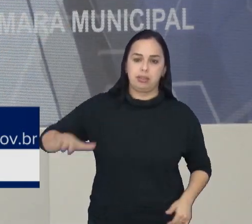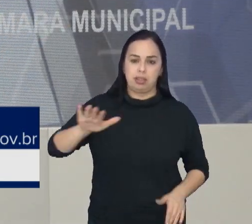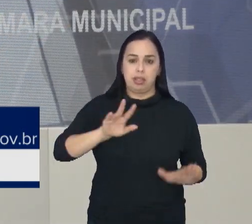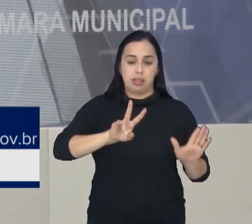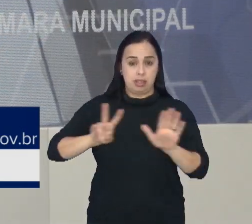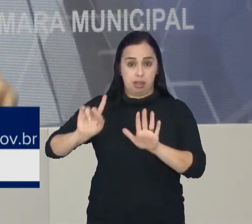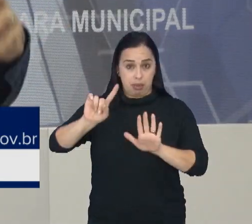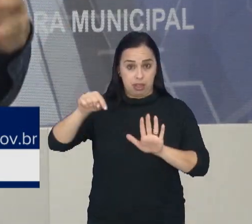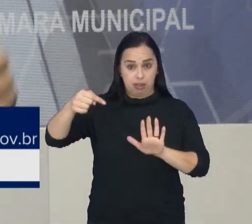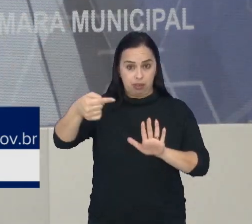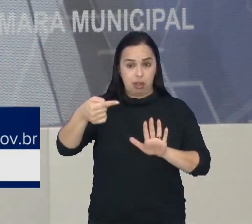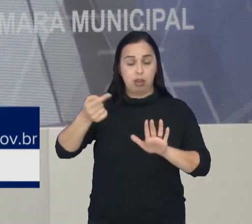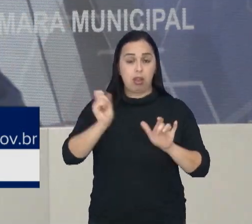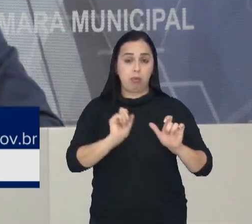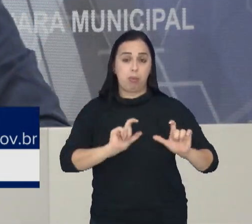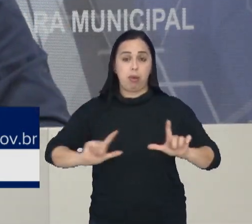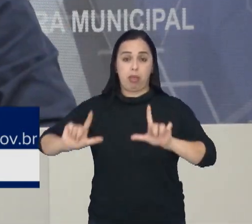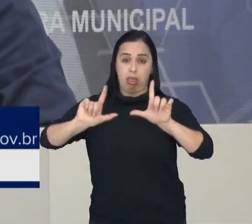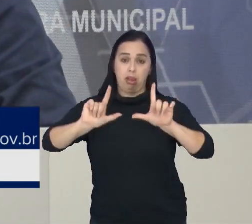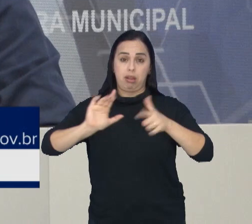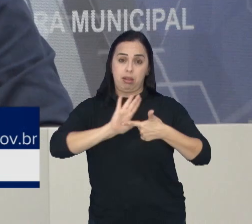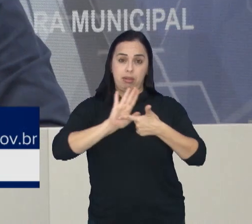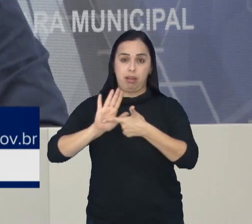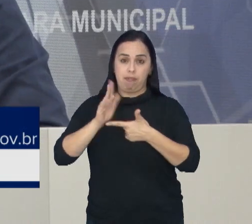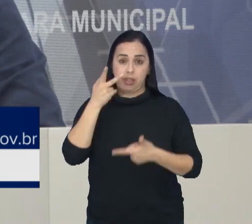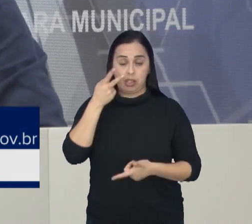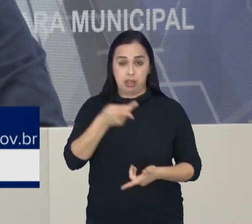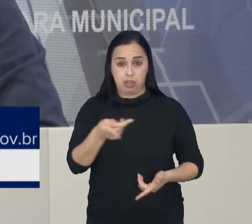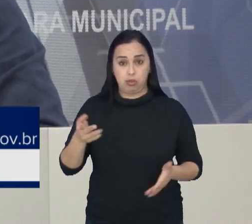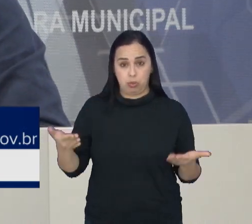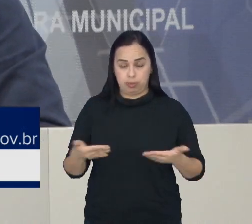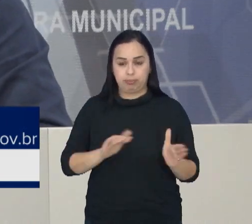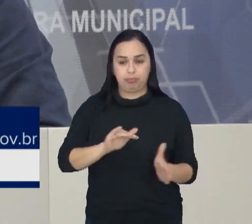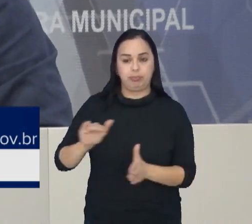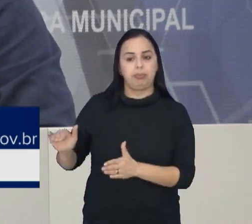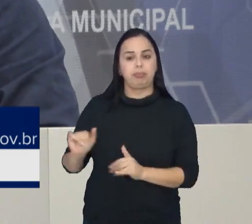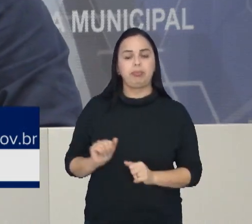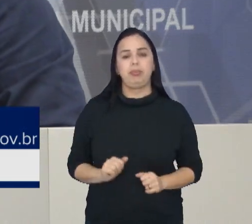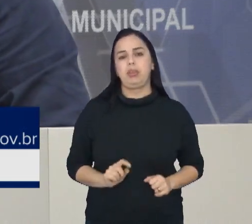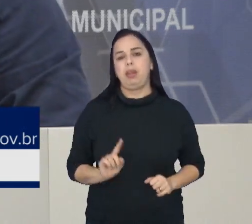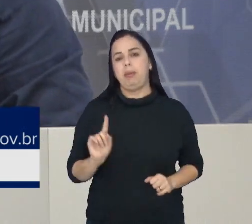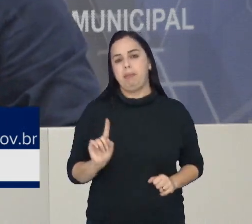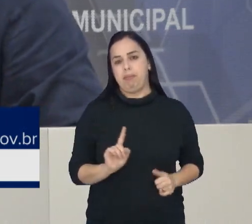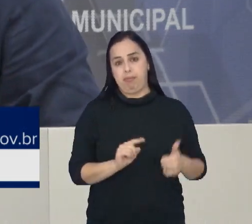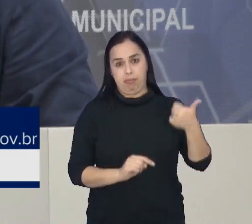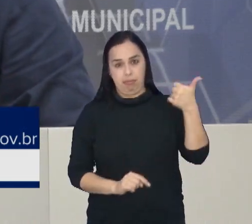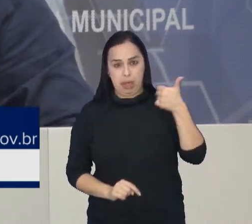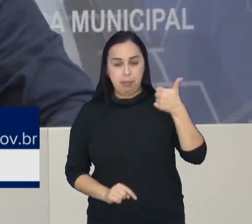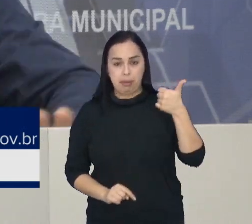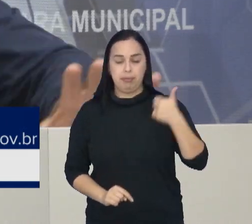nosso telão as imagens da visita de hoje lá. Bom, primeiro dizer o seguinte, que